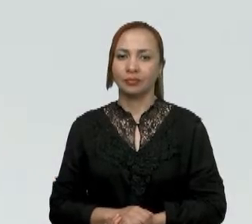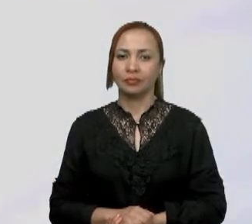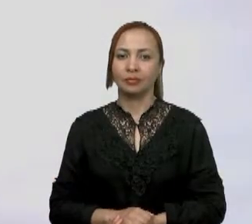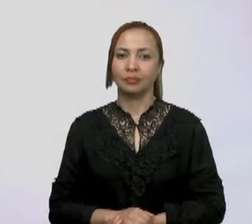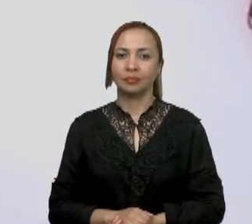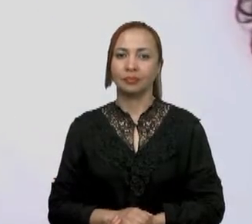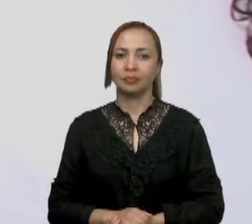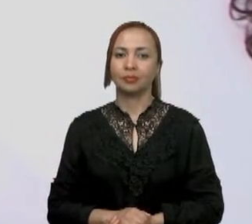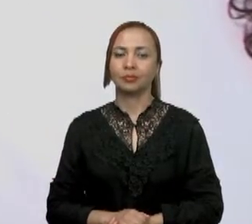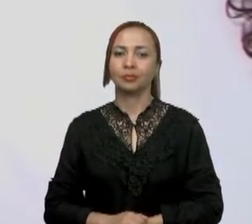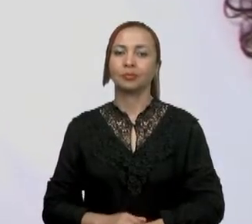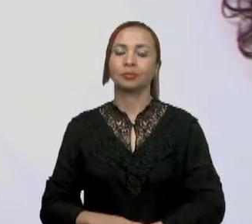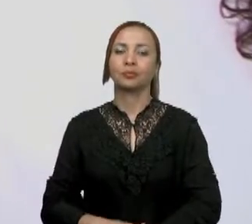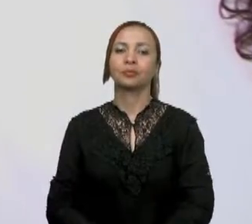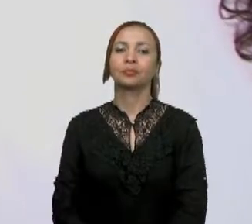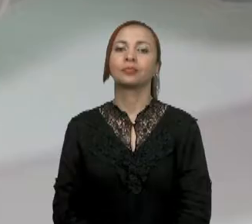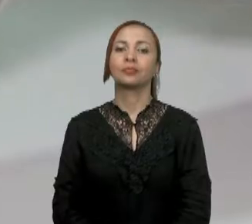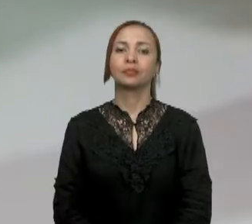e